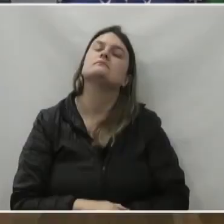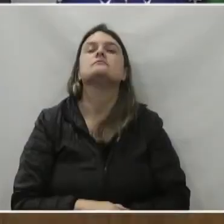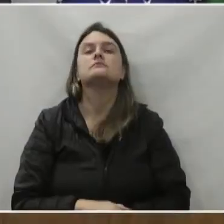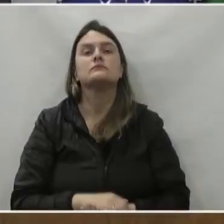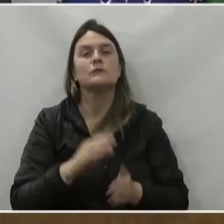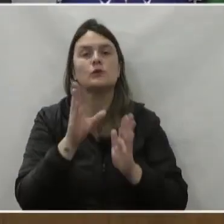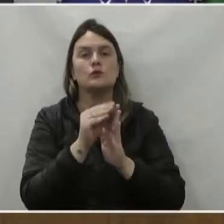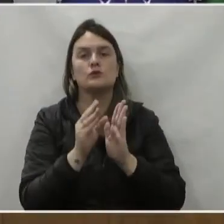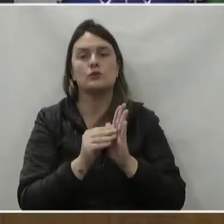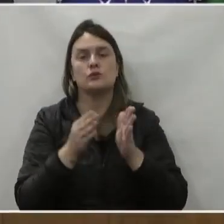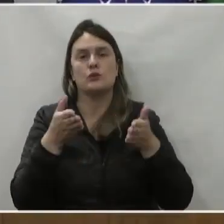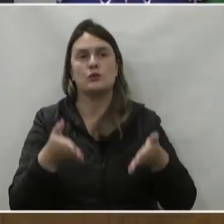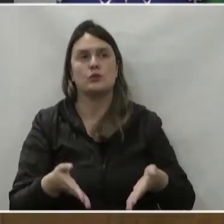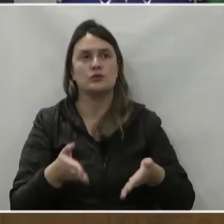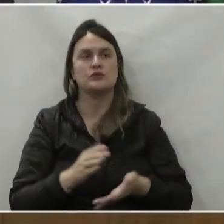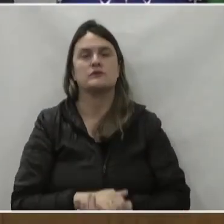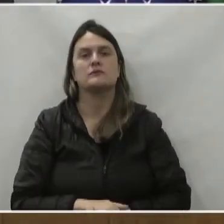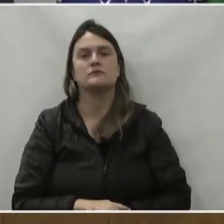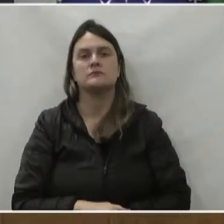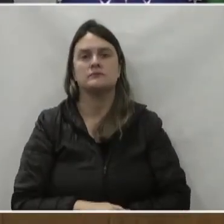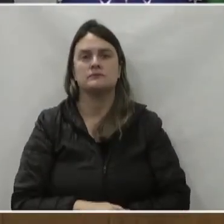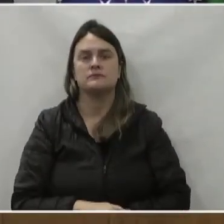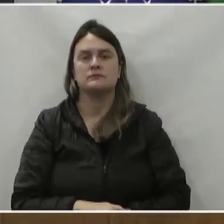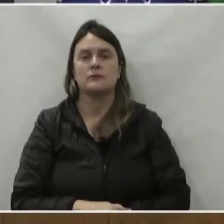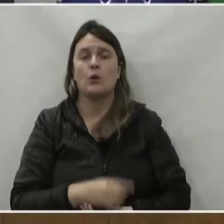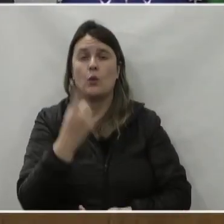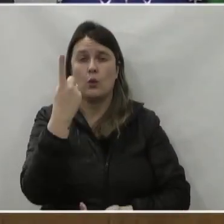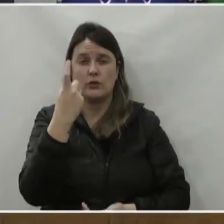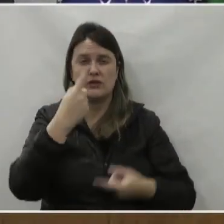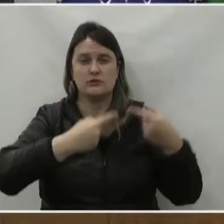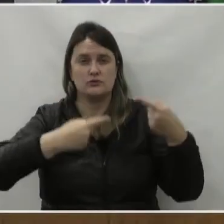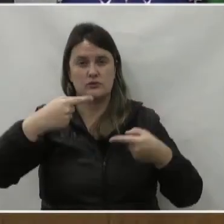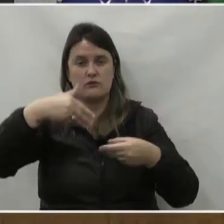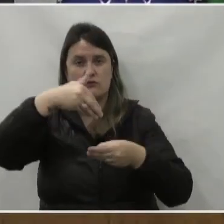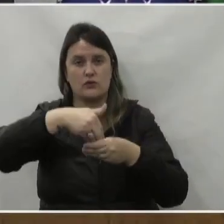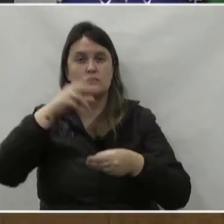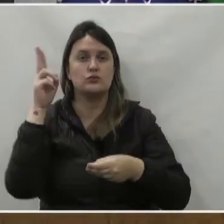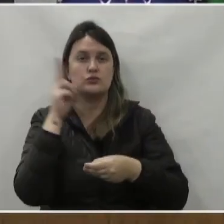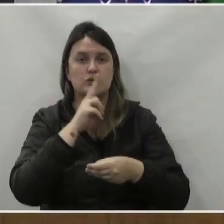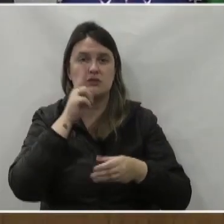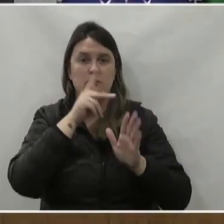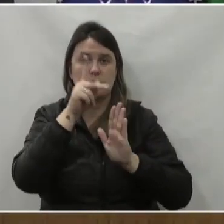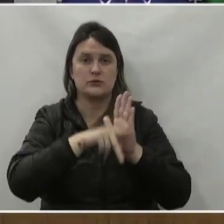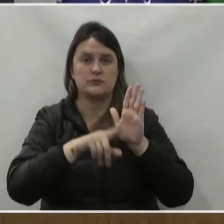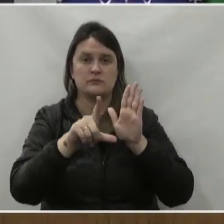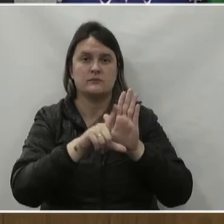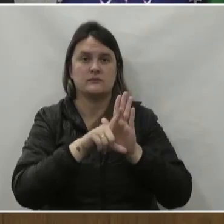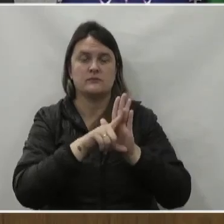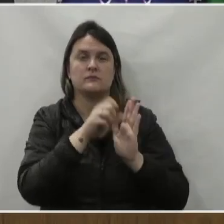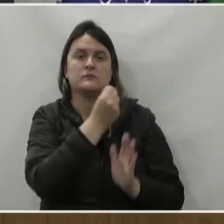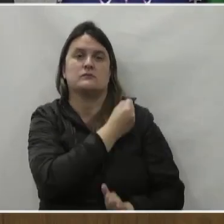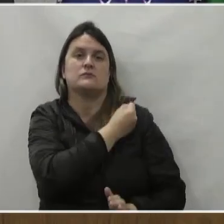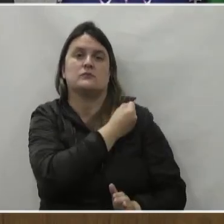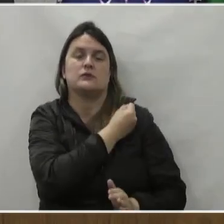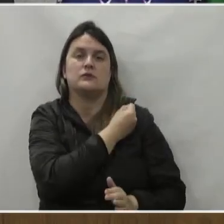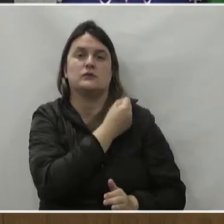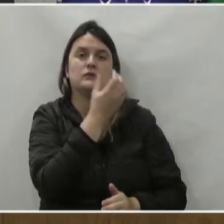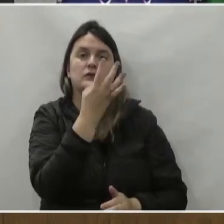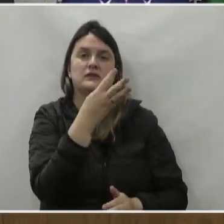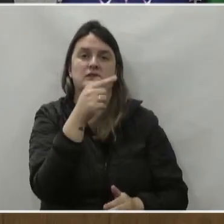Matéria da ordem do dia. Em única discussão e votação, a urgência do projeto de lei ordinária número